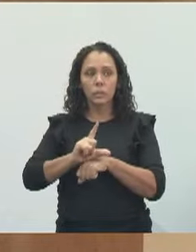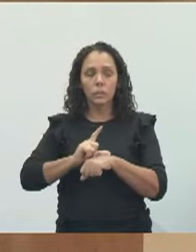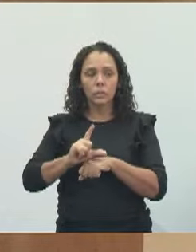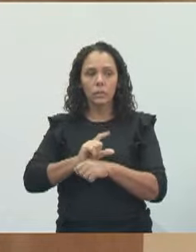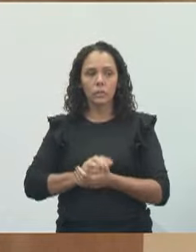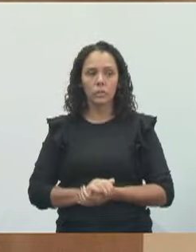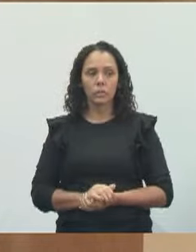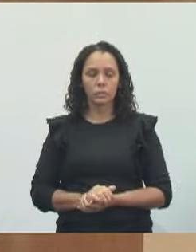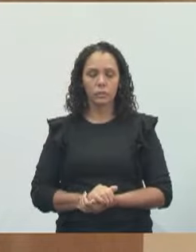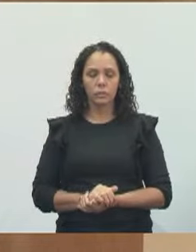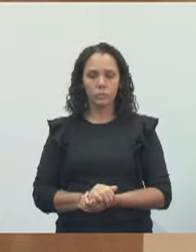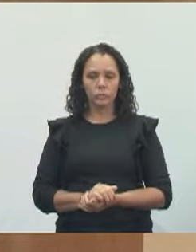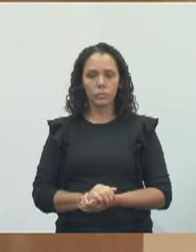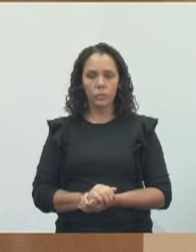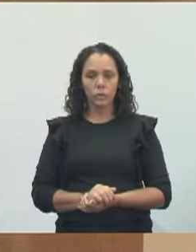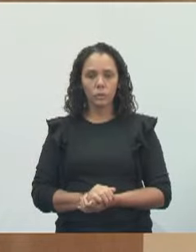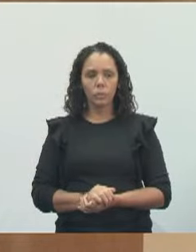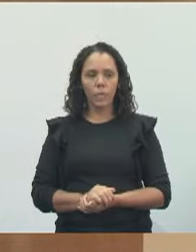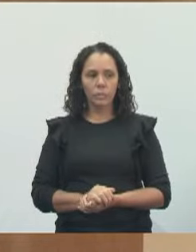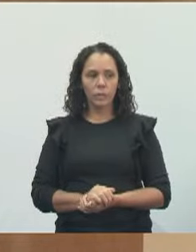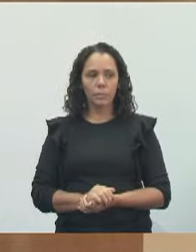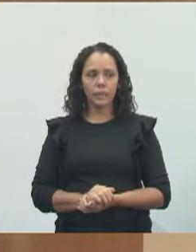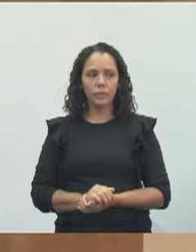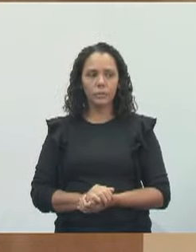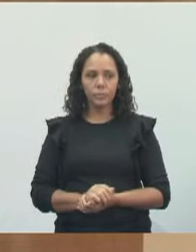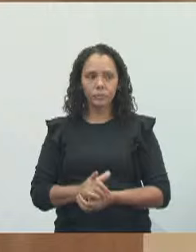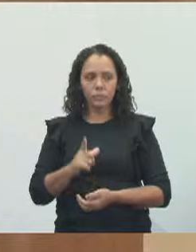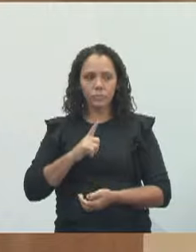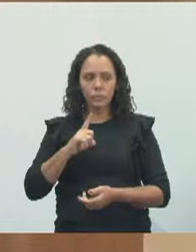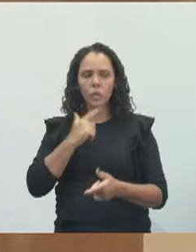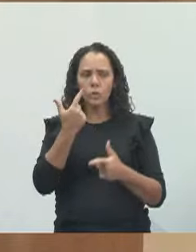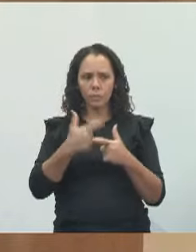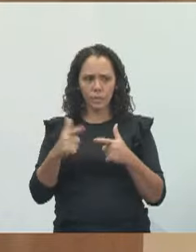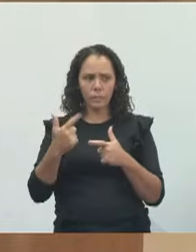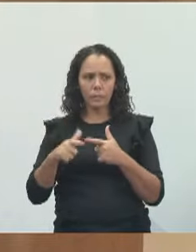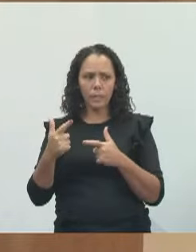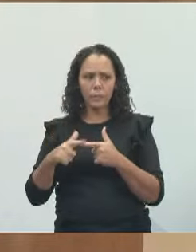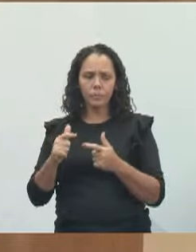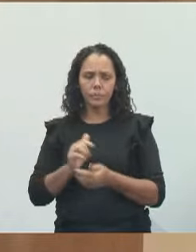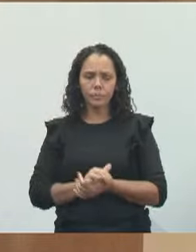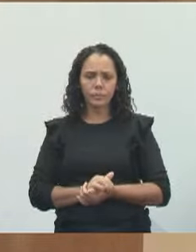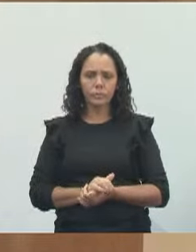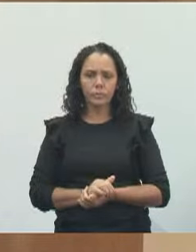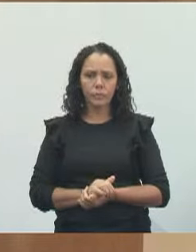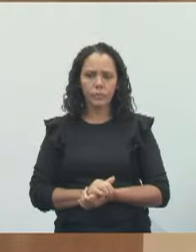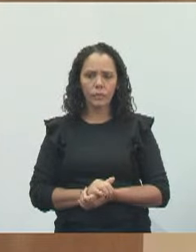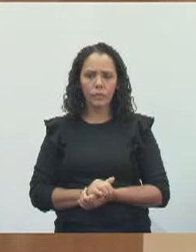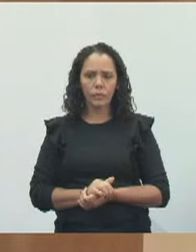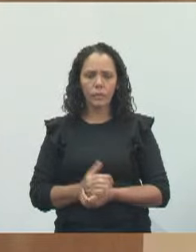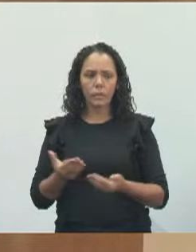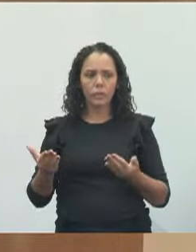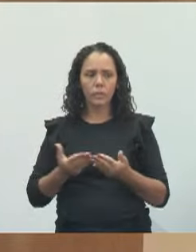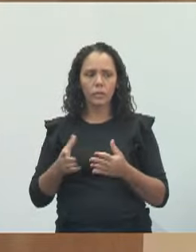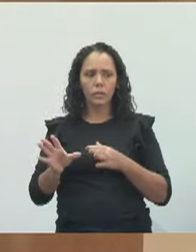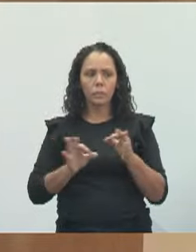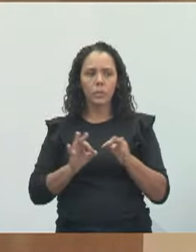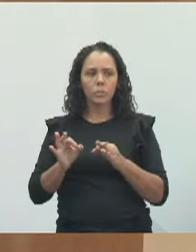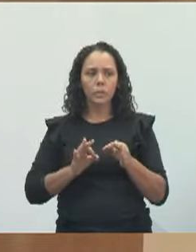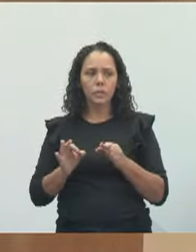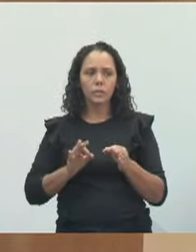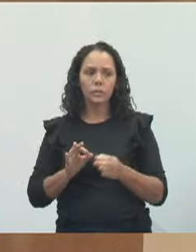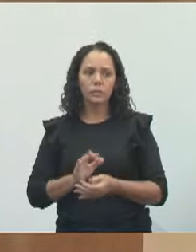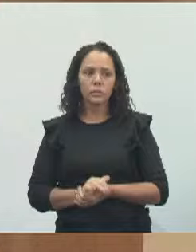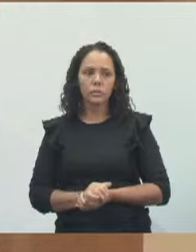muito problema ali de chegar carro de mercadoria, não ter onde encostar, e agora está fazendo ali também, ali na Avenida São Jorge, né,